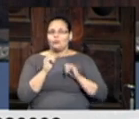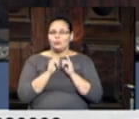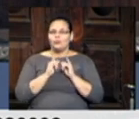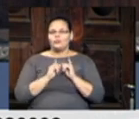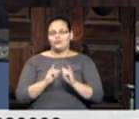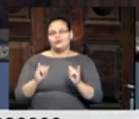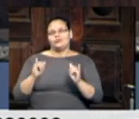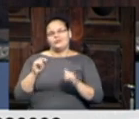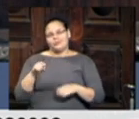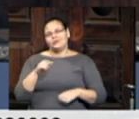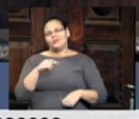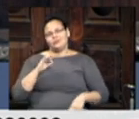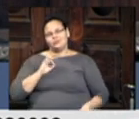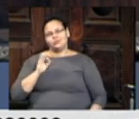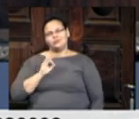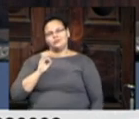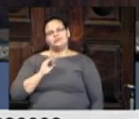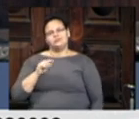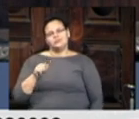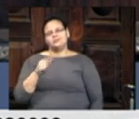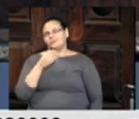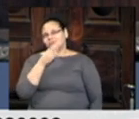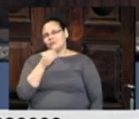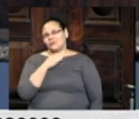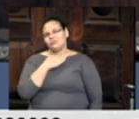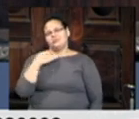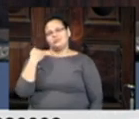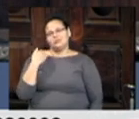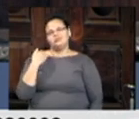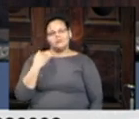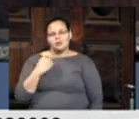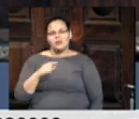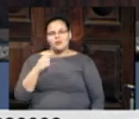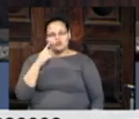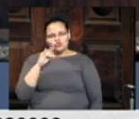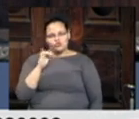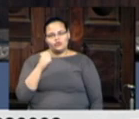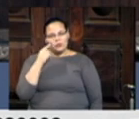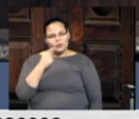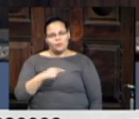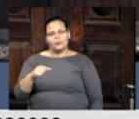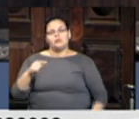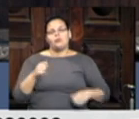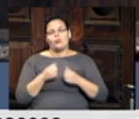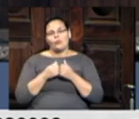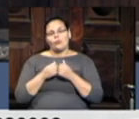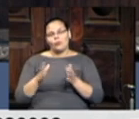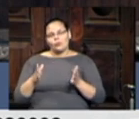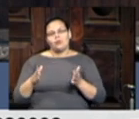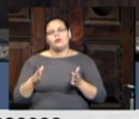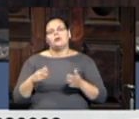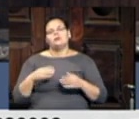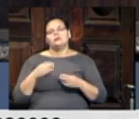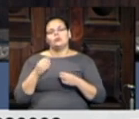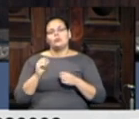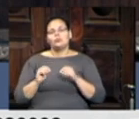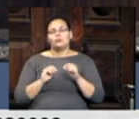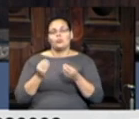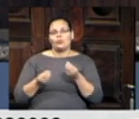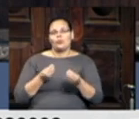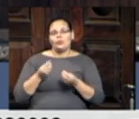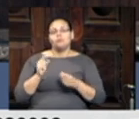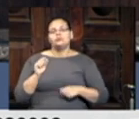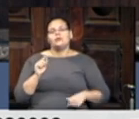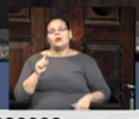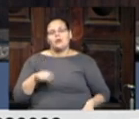da morte desse policial civil, esse dia e essa semana que começa com as